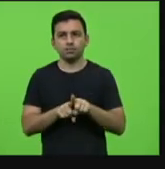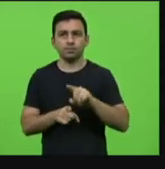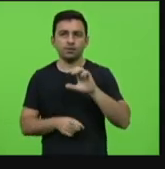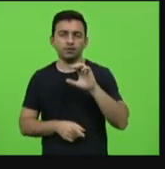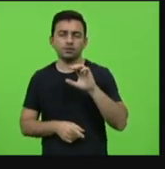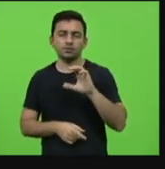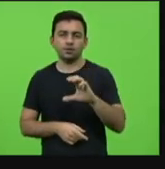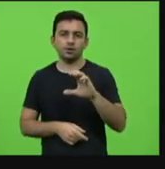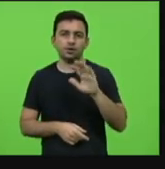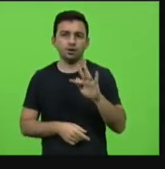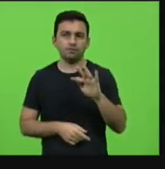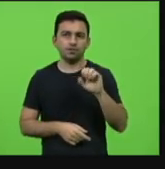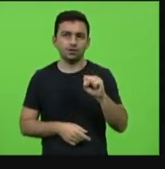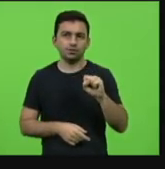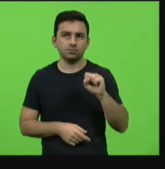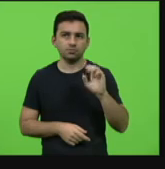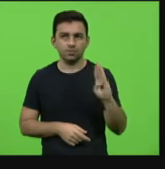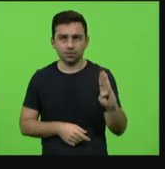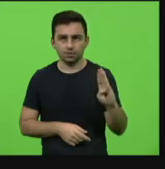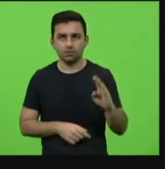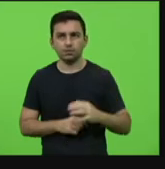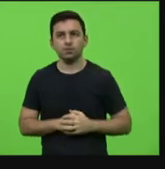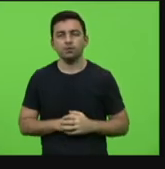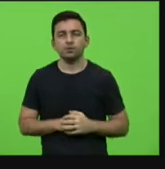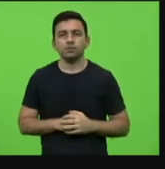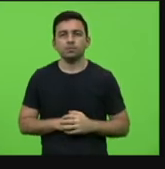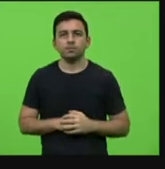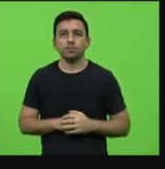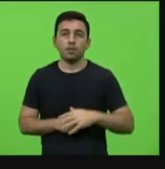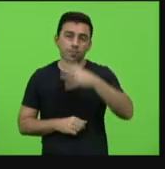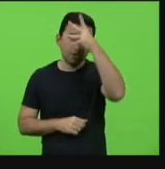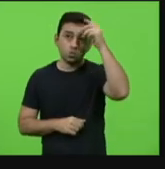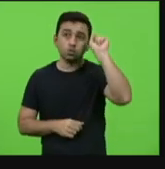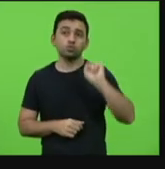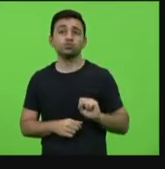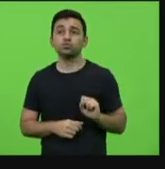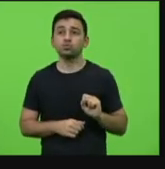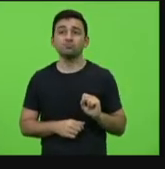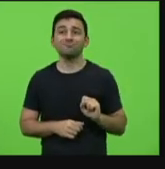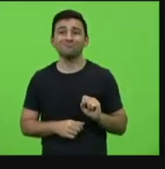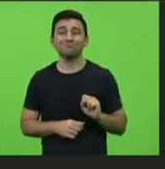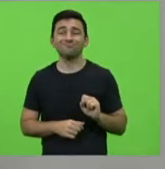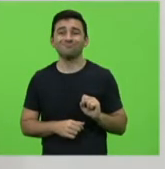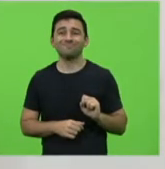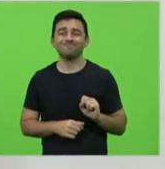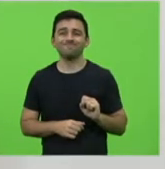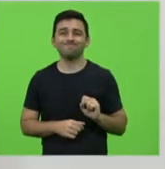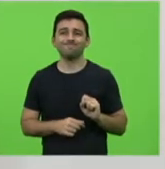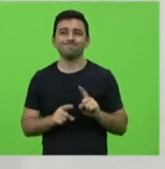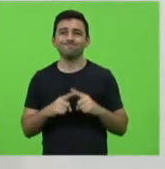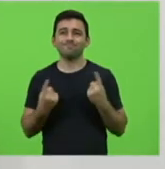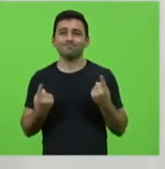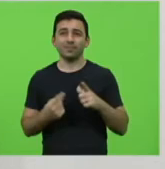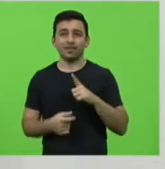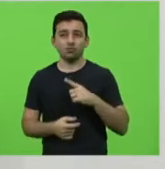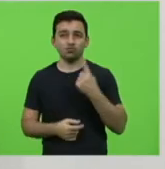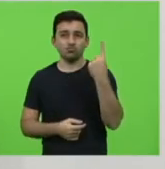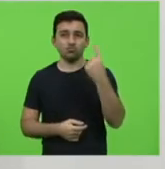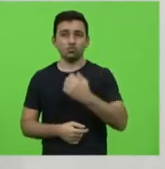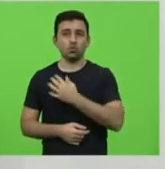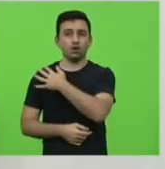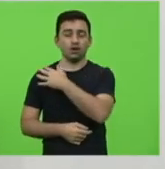CFSD da Polícia Militar. Mato Grosso do Sul. Mato Grosso do Sul tem um coronel lá, o